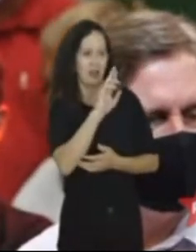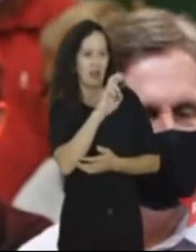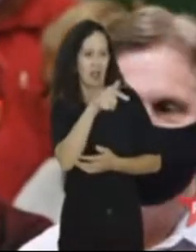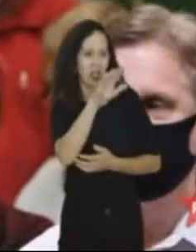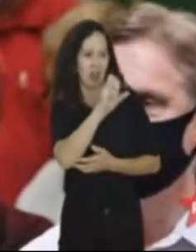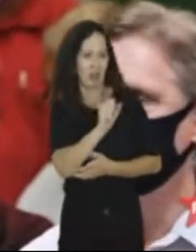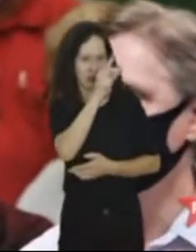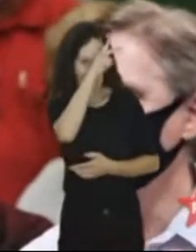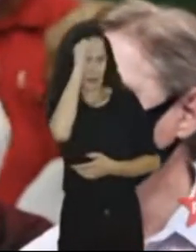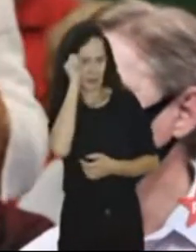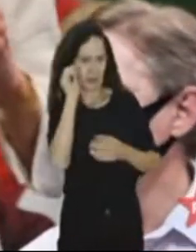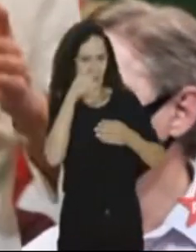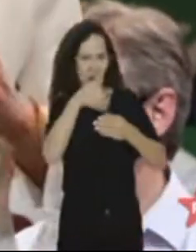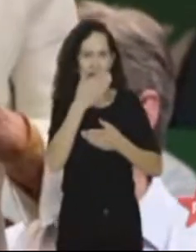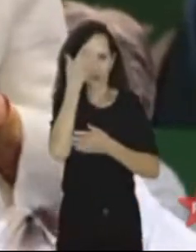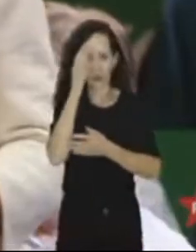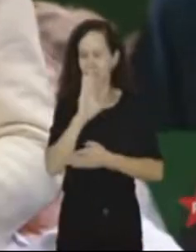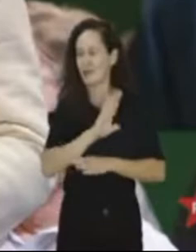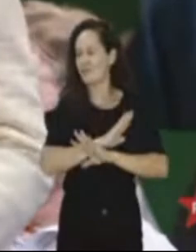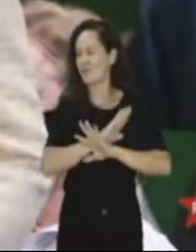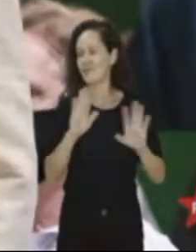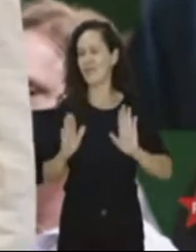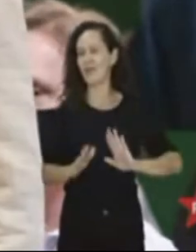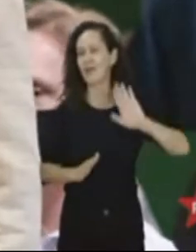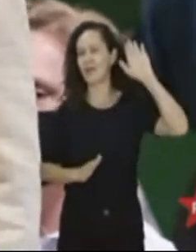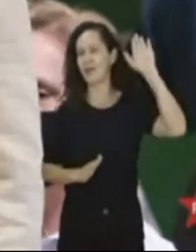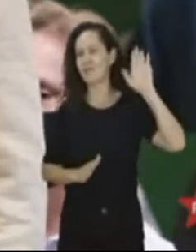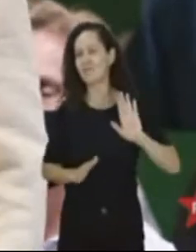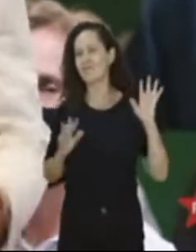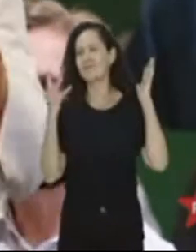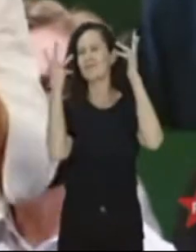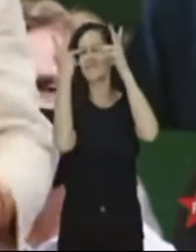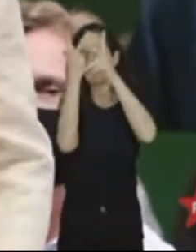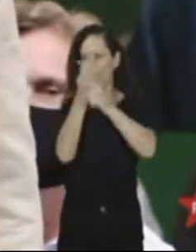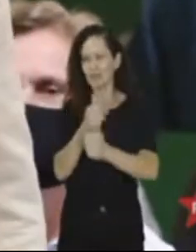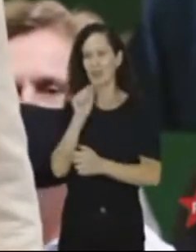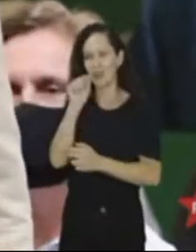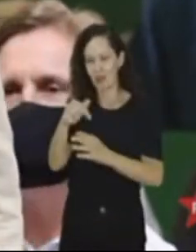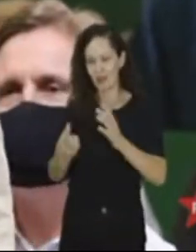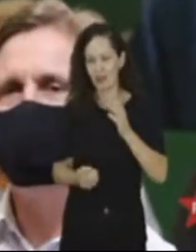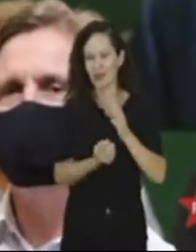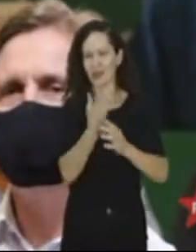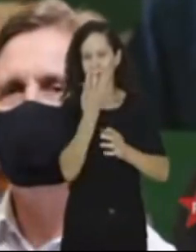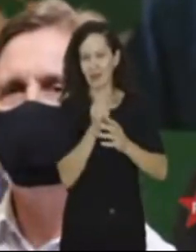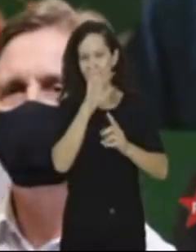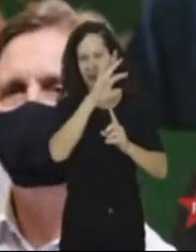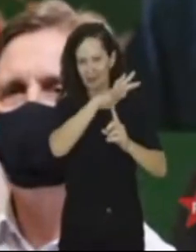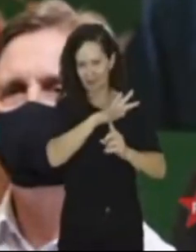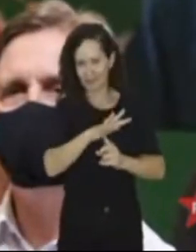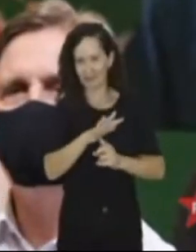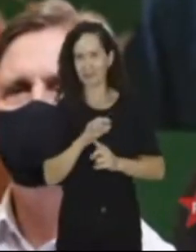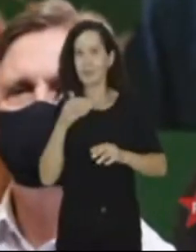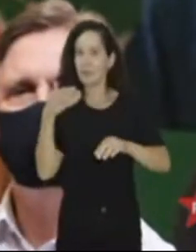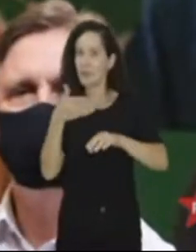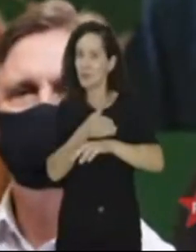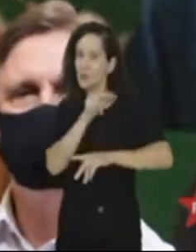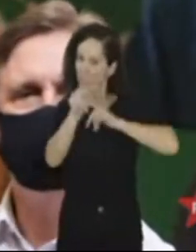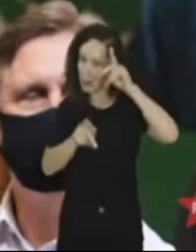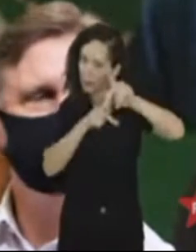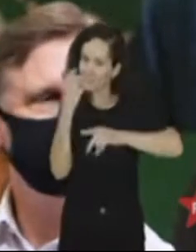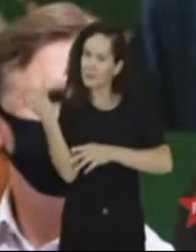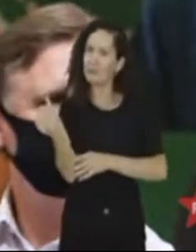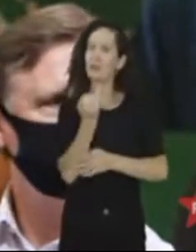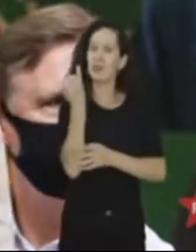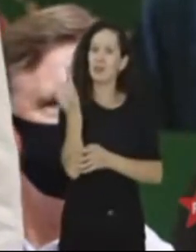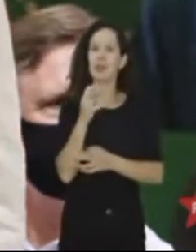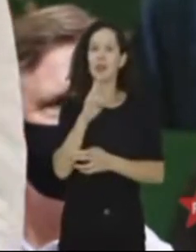Curitiba. Foi uma das campanhas mais bonitas feitas aqui e uma campanha com grande participação popular. E o Requião,